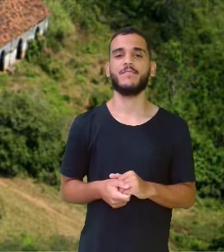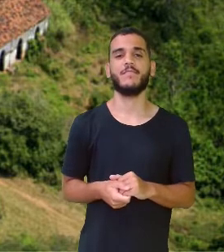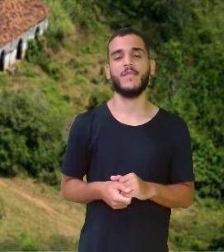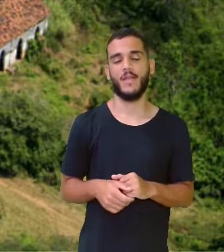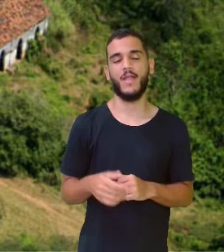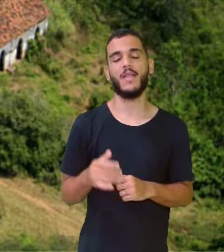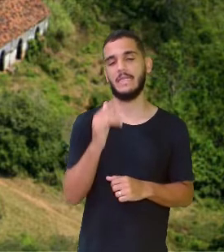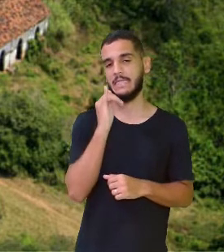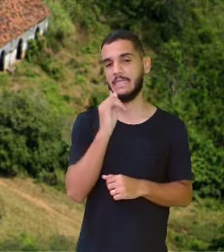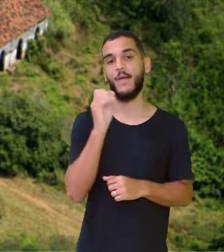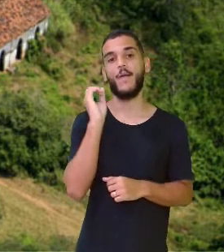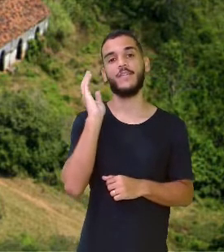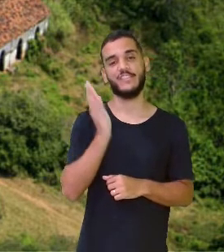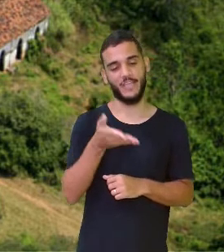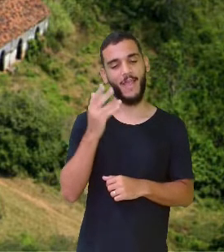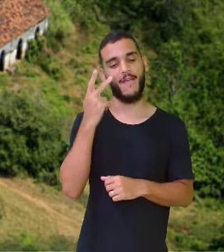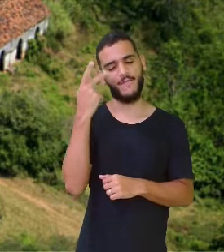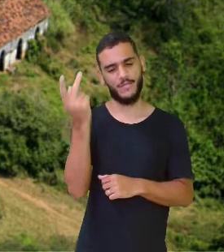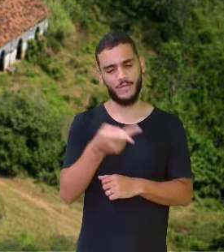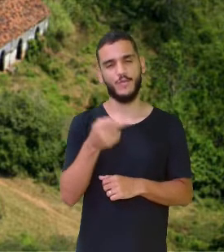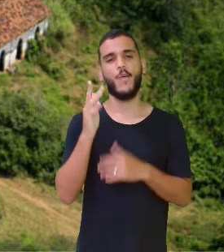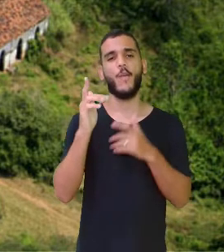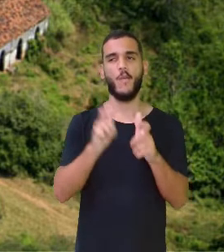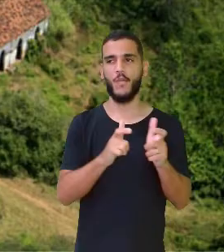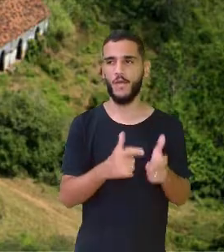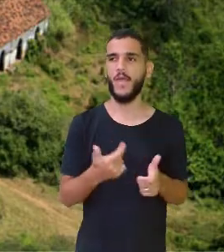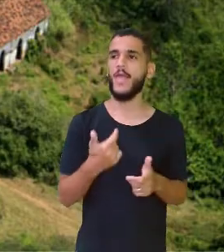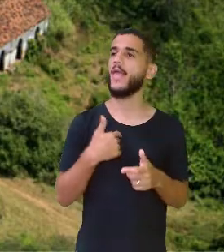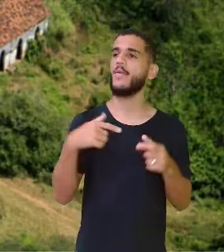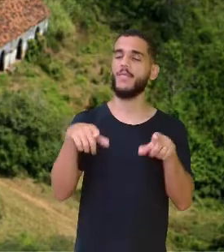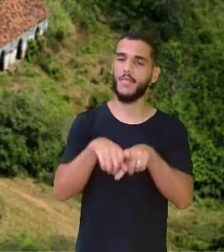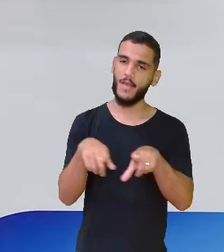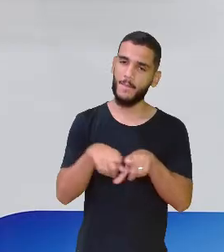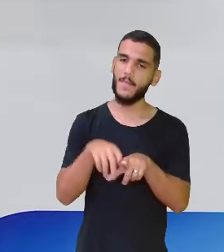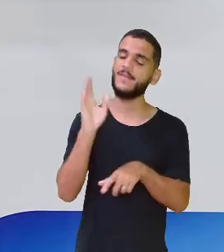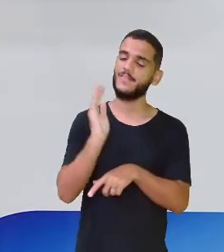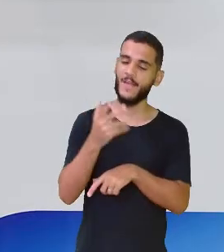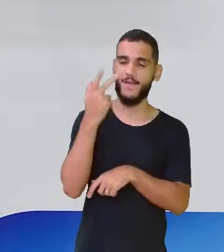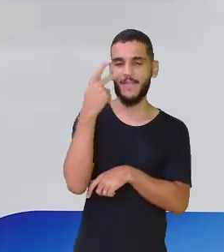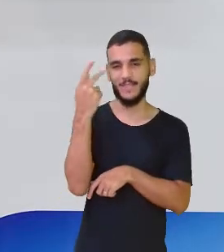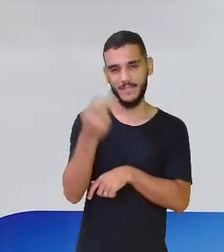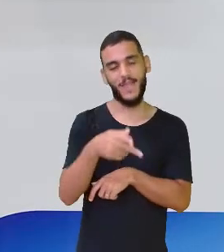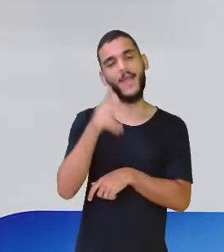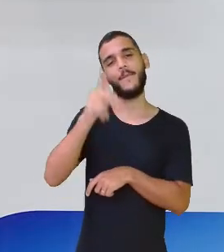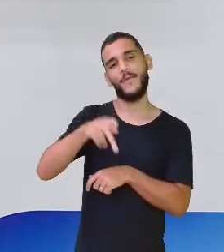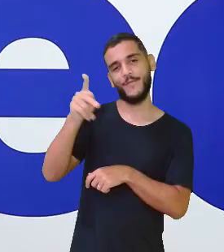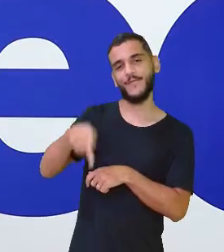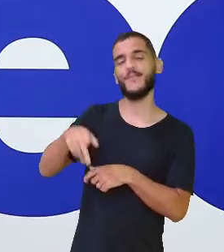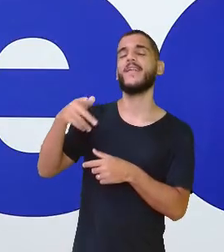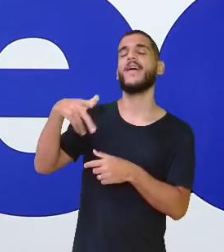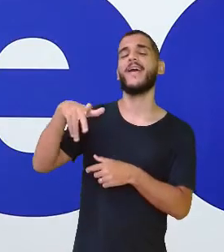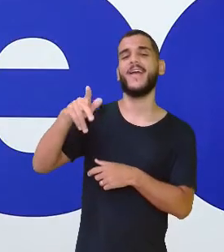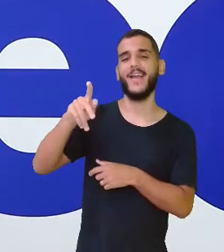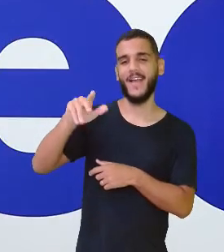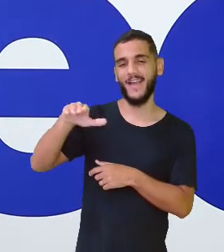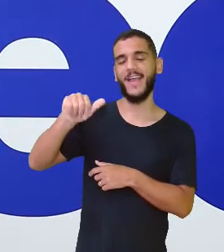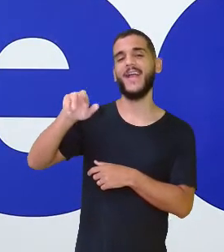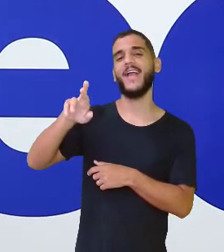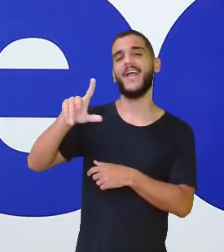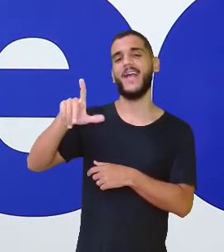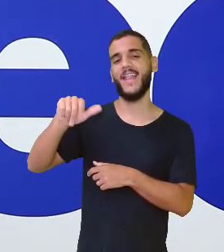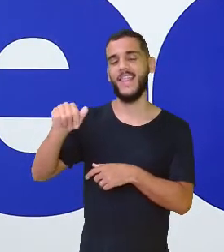aí, ó, avisando ali, ó, que já foi. Inclusive, eu também já fui nesse engenho e a professora também. Carla também, não foi, Carla?